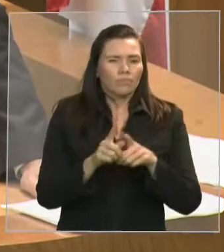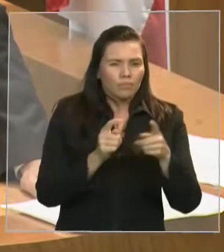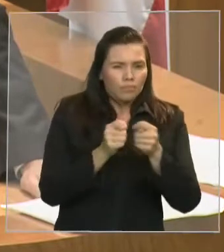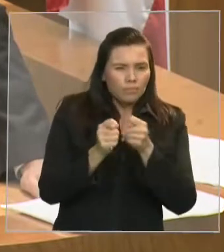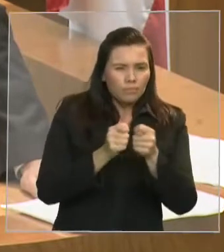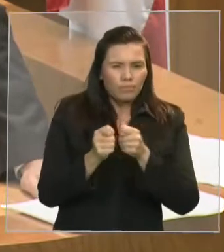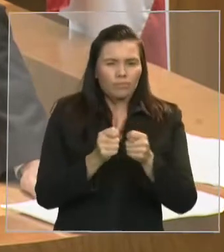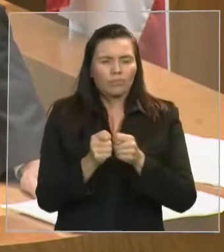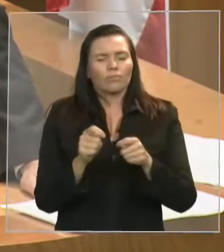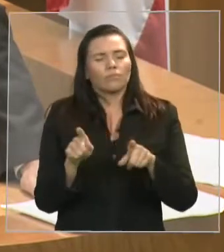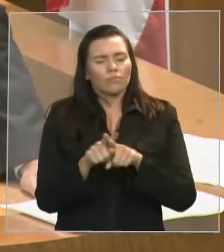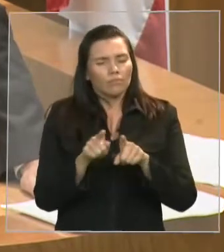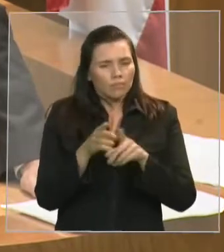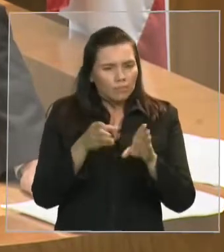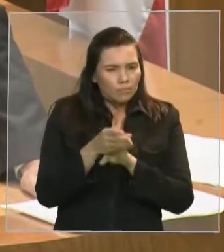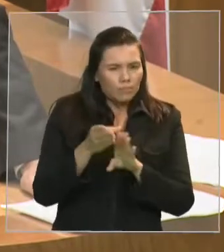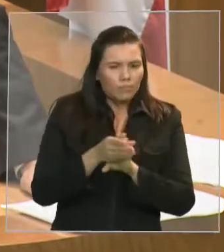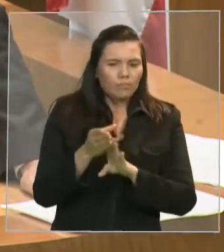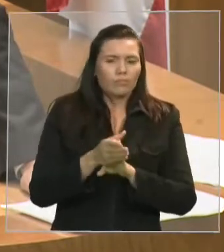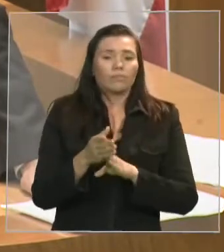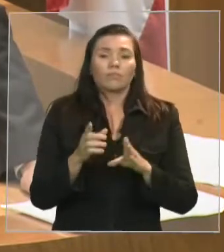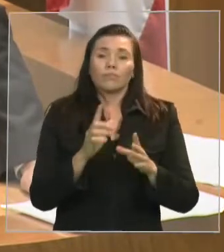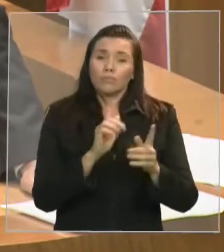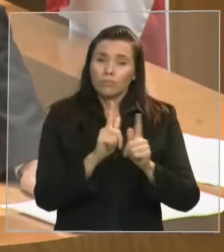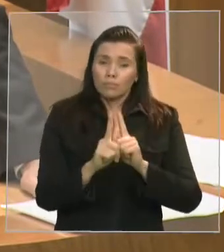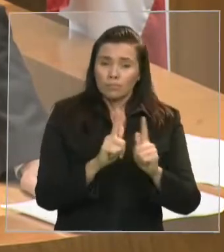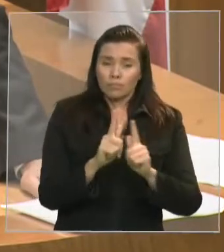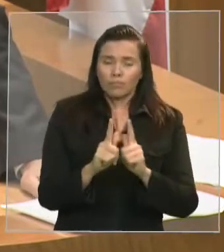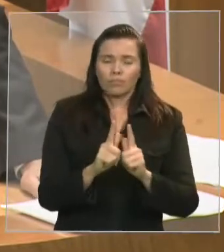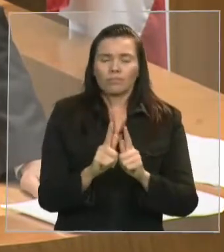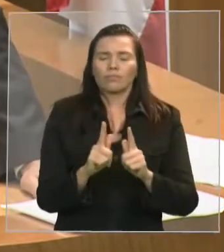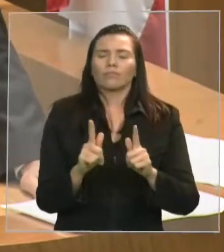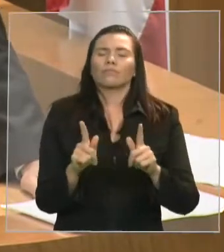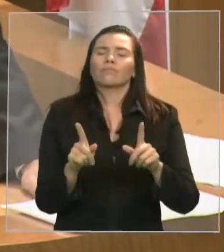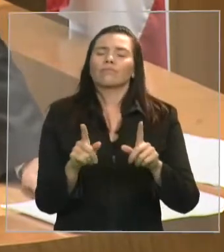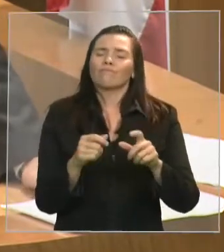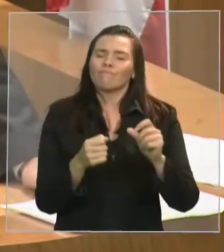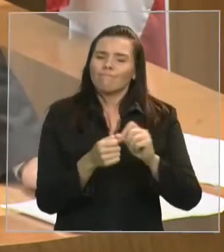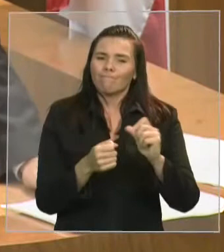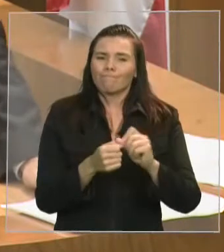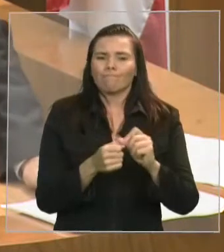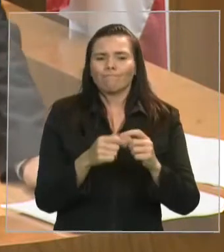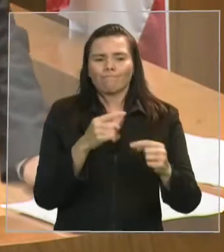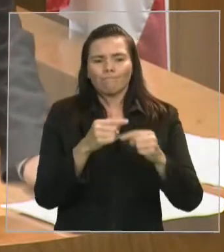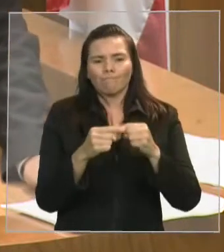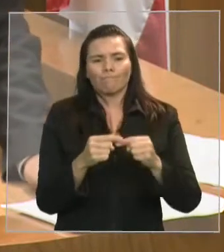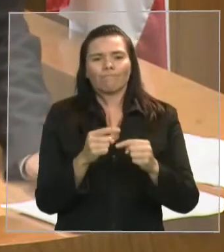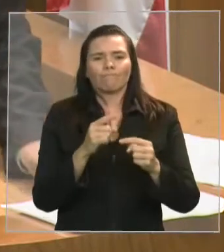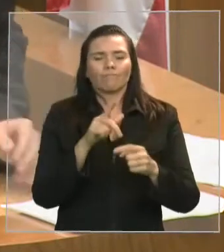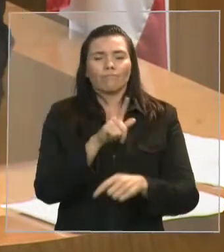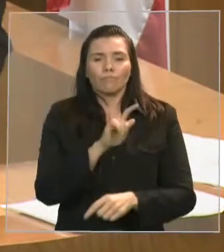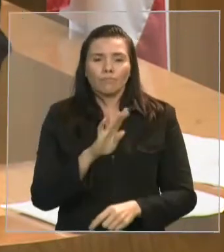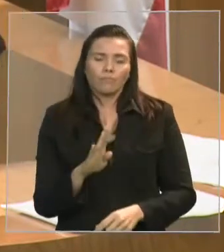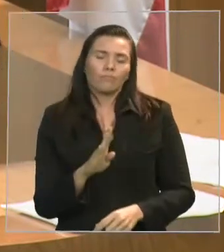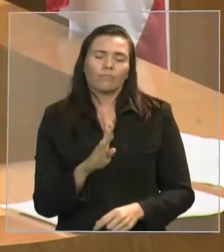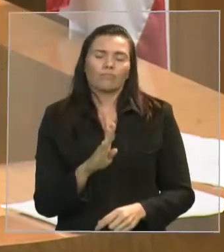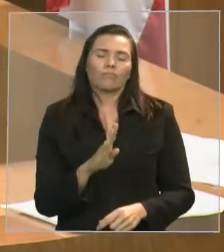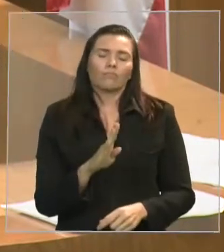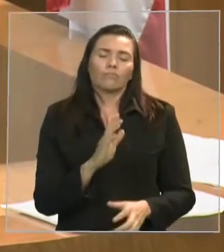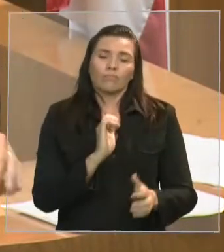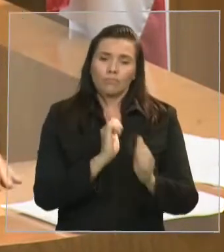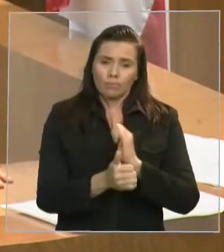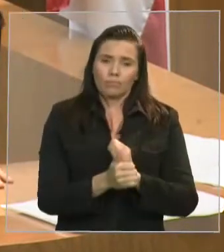controlador, orientador, gestor e formulador de políticas públicas de esporte e lazer. O que faz o excelentíssimo